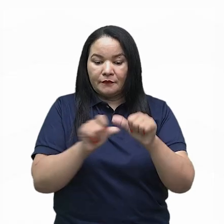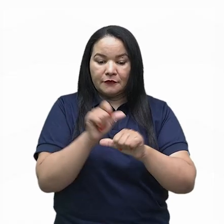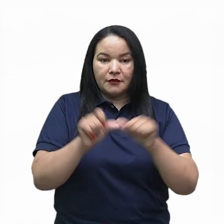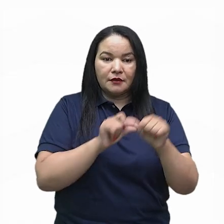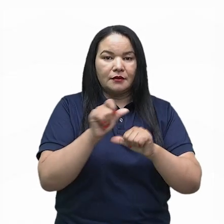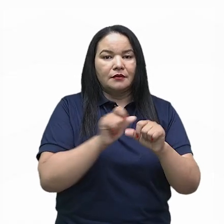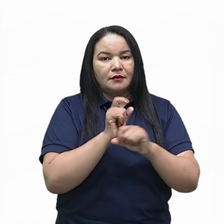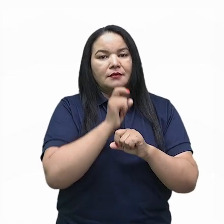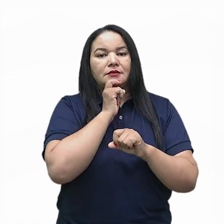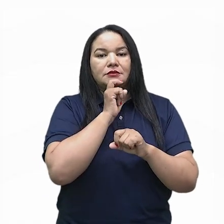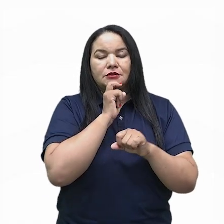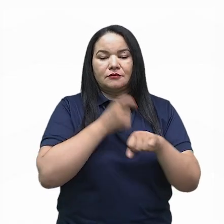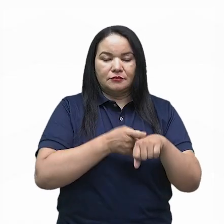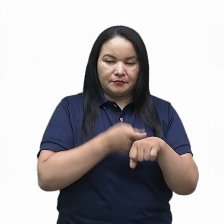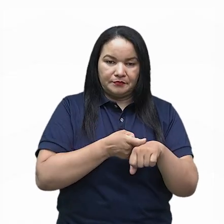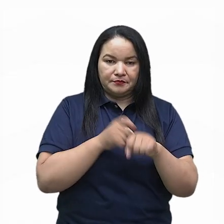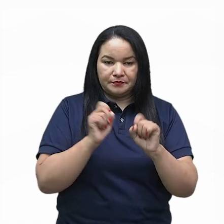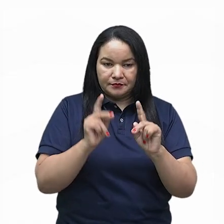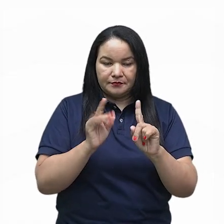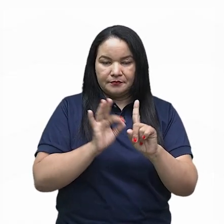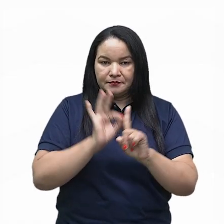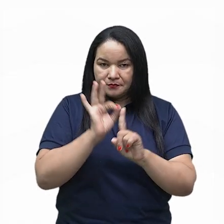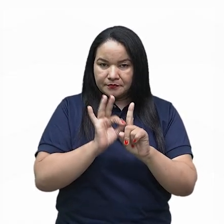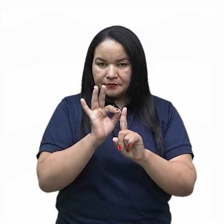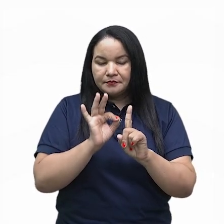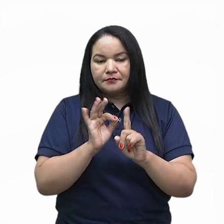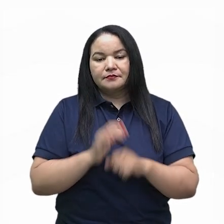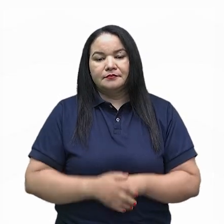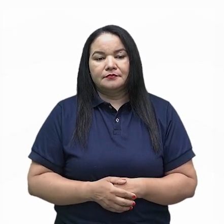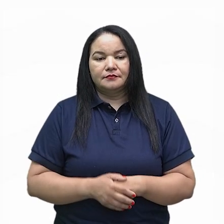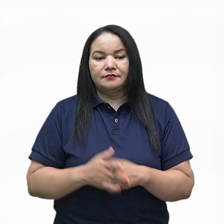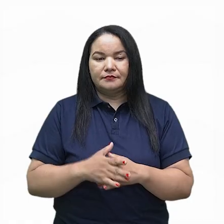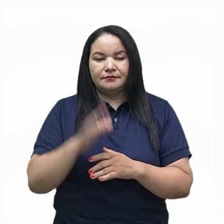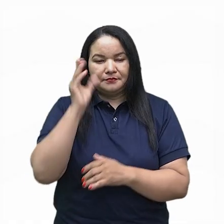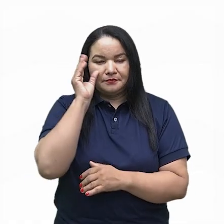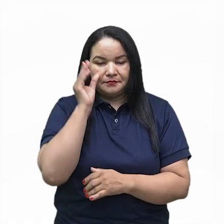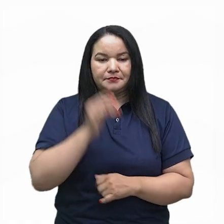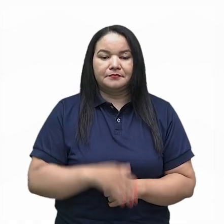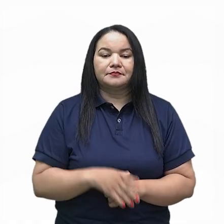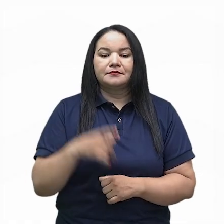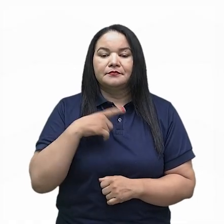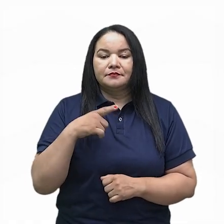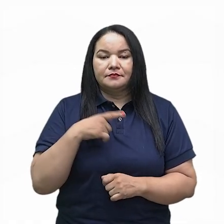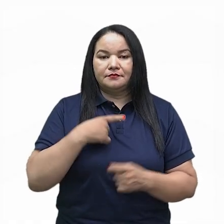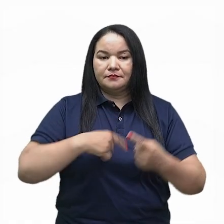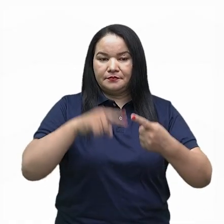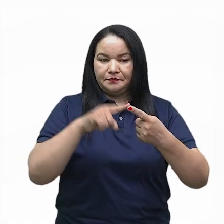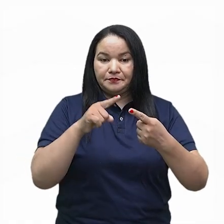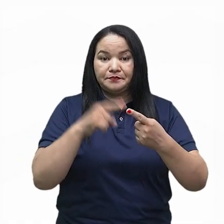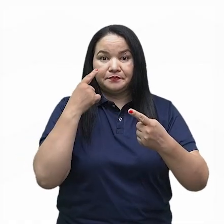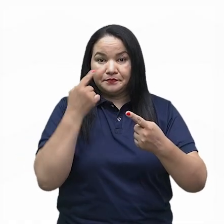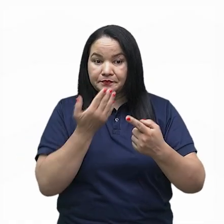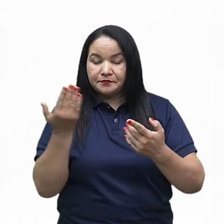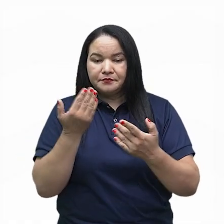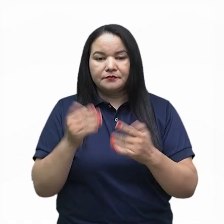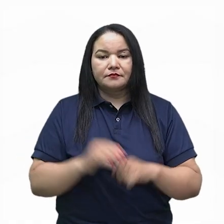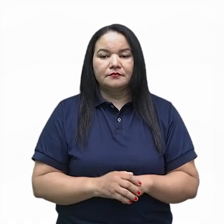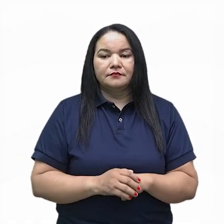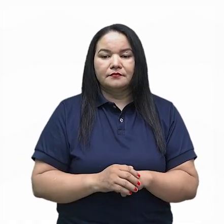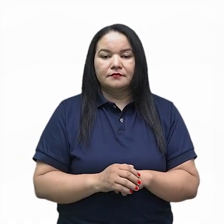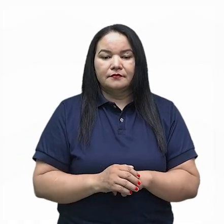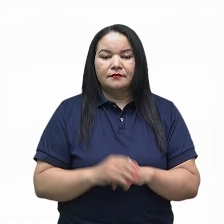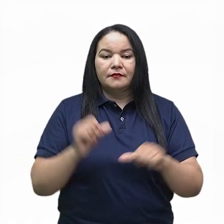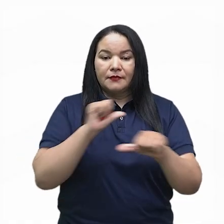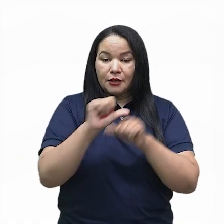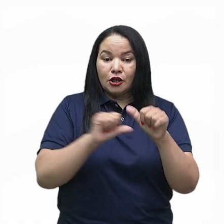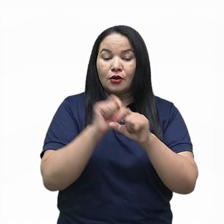de gelo nessa temperatura, tá bom? Curiosidades, né? Então, nós temos inicialmente aqui para o ponto de fusão,